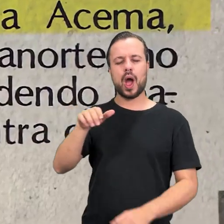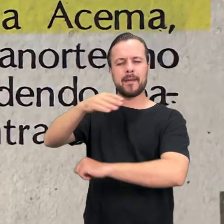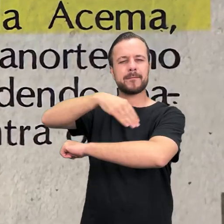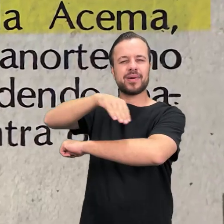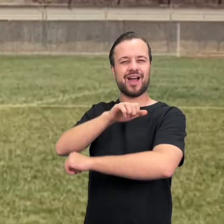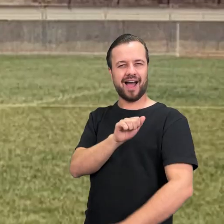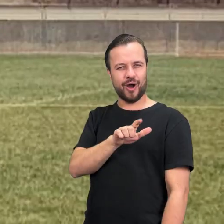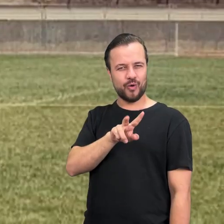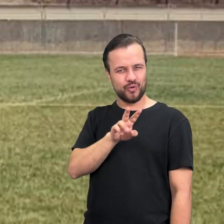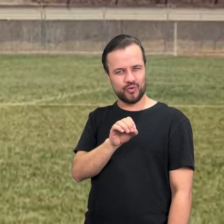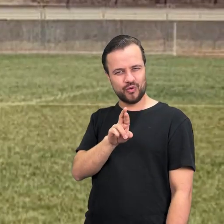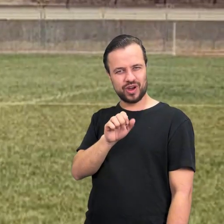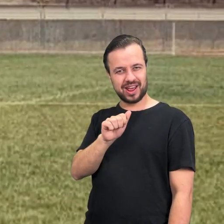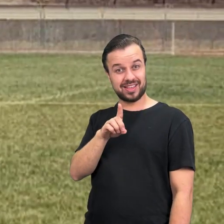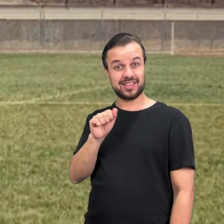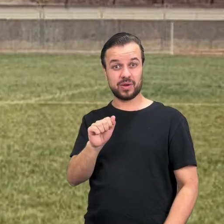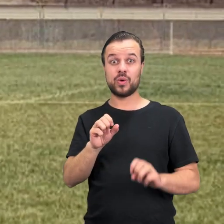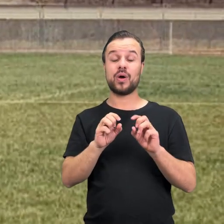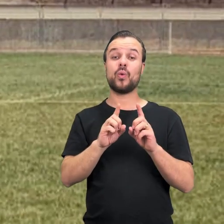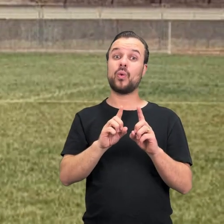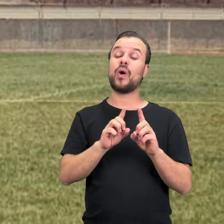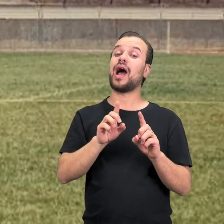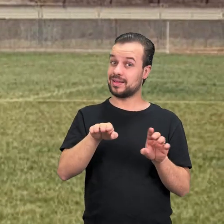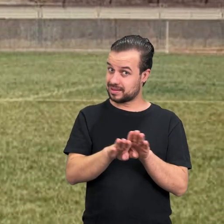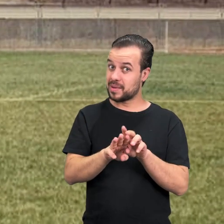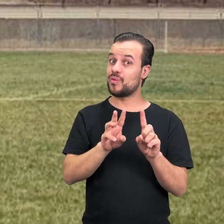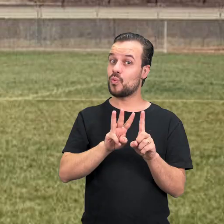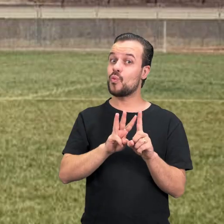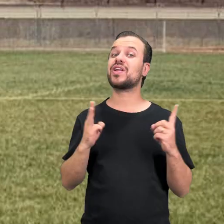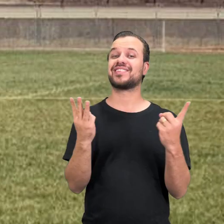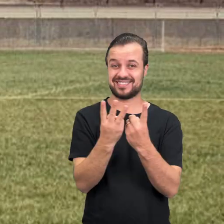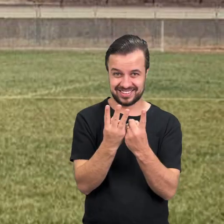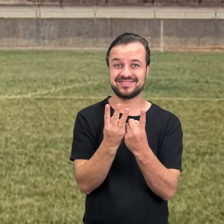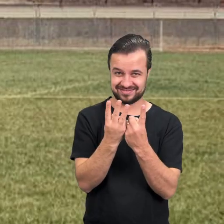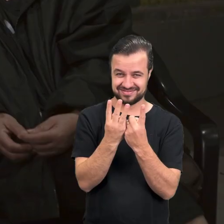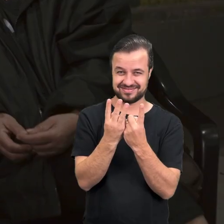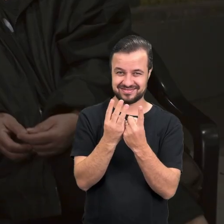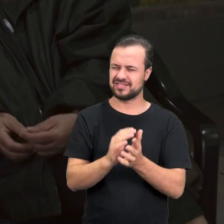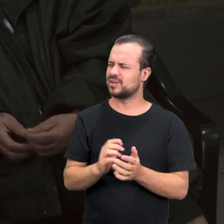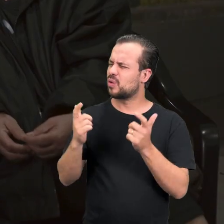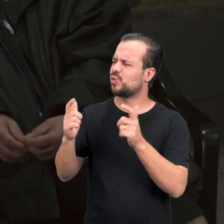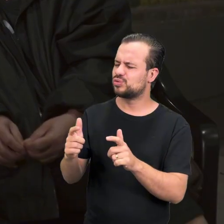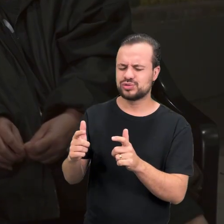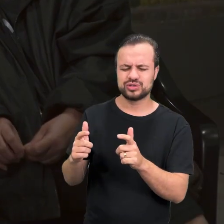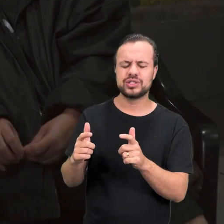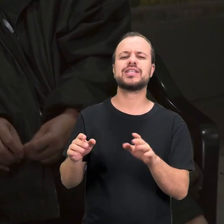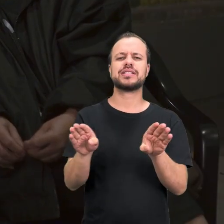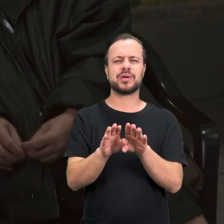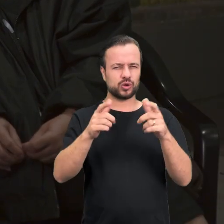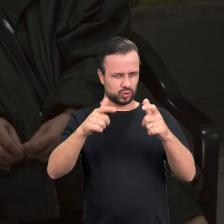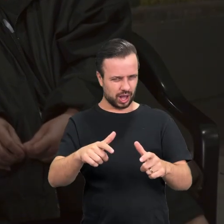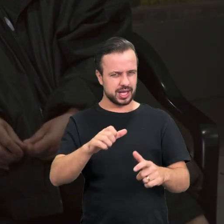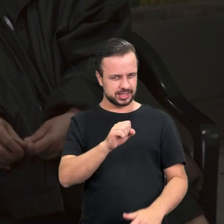Alvorada, Willie Davis. Aonde mais a gente jogou, Soninha? Anaé, No Recanto São